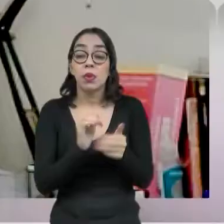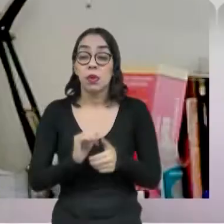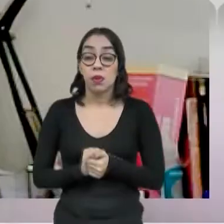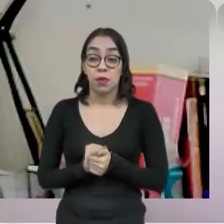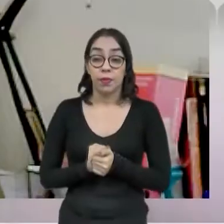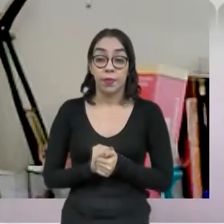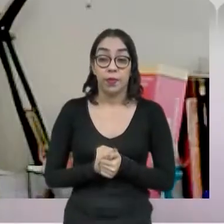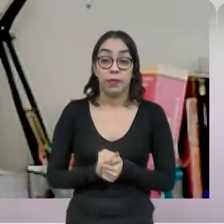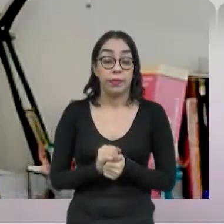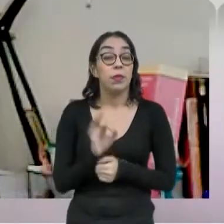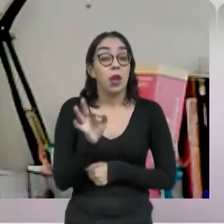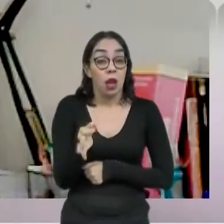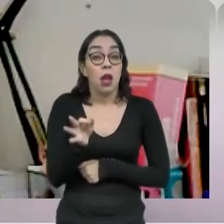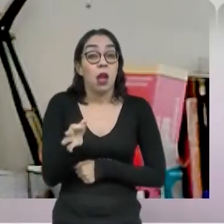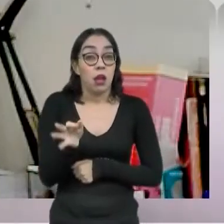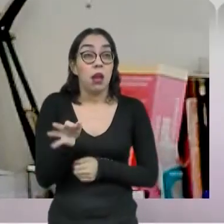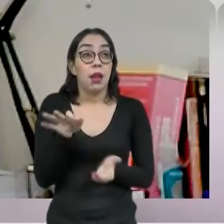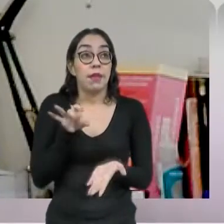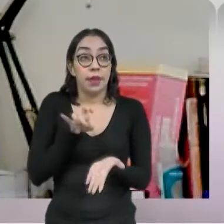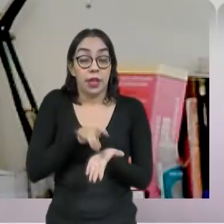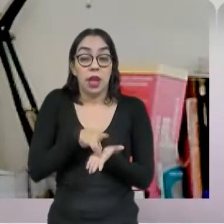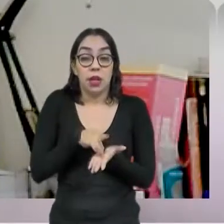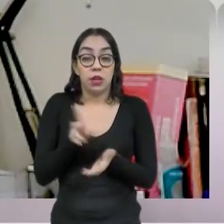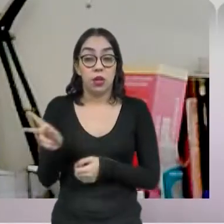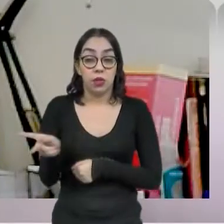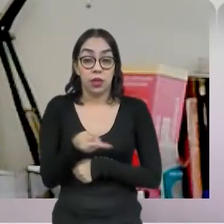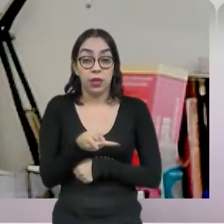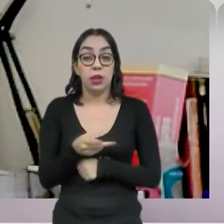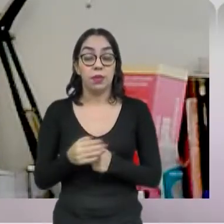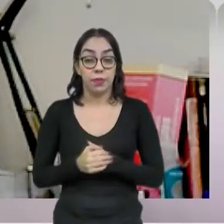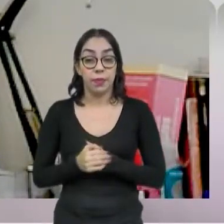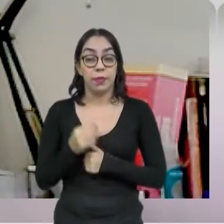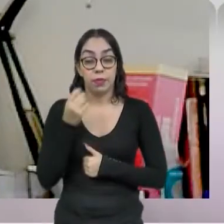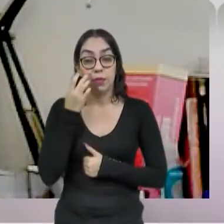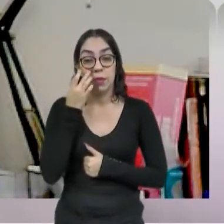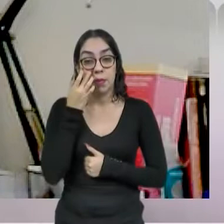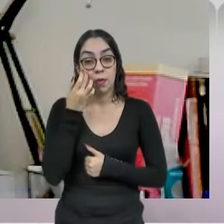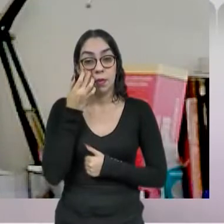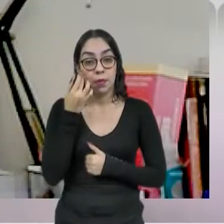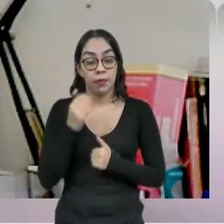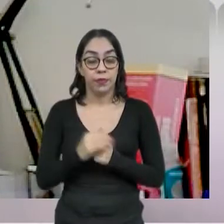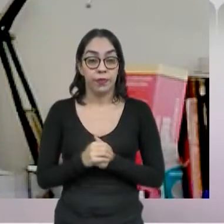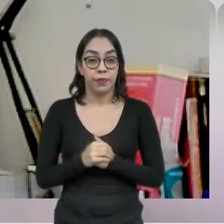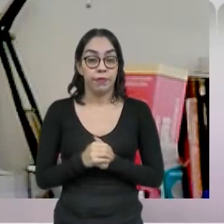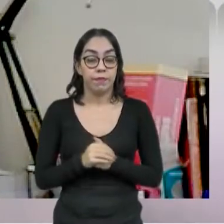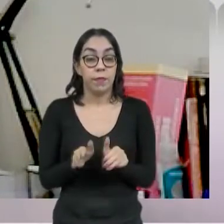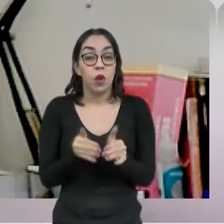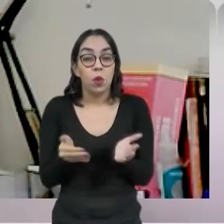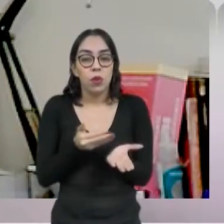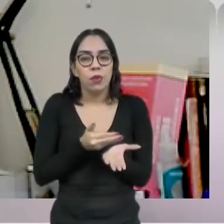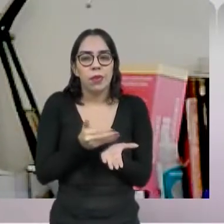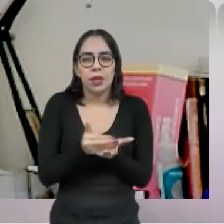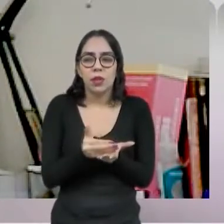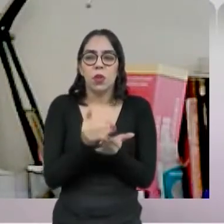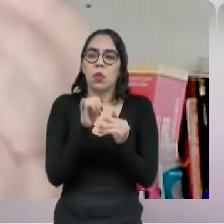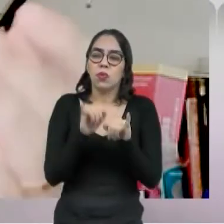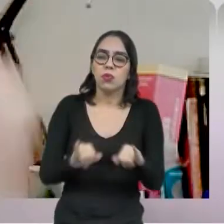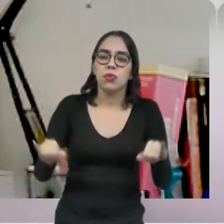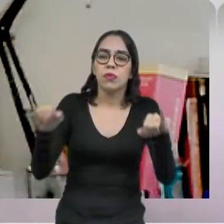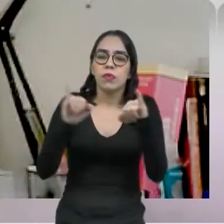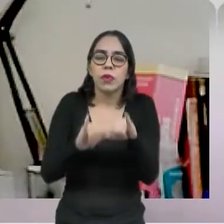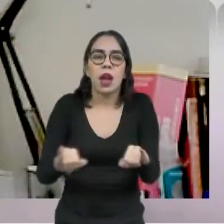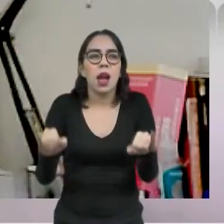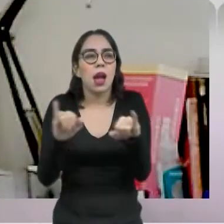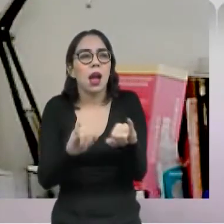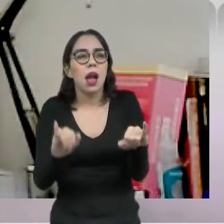isso mesmo. Na verdade, quando os fenômenos começaram a ser noticiados, né, os